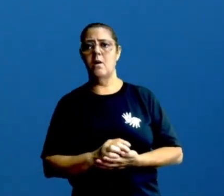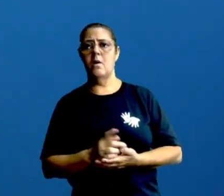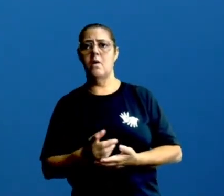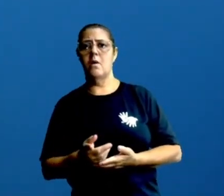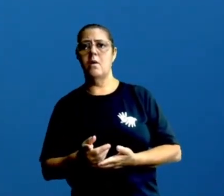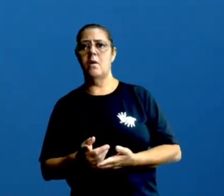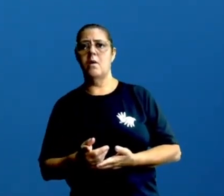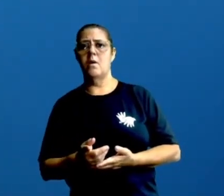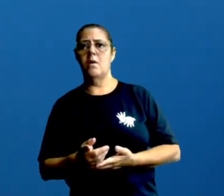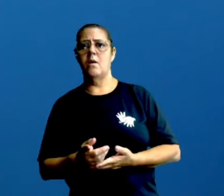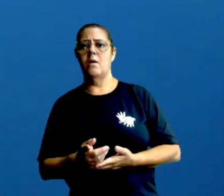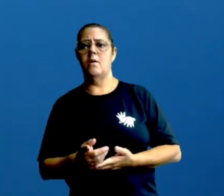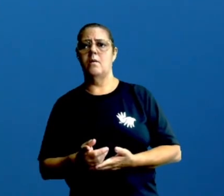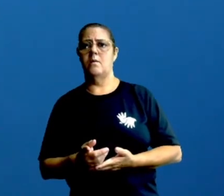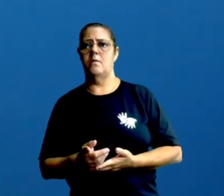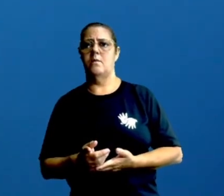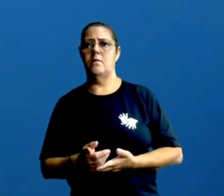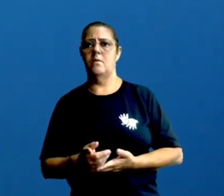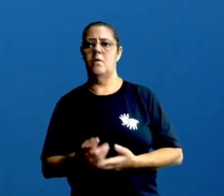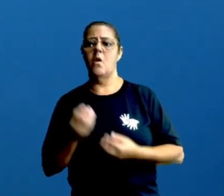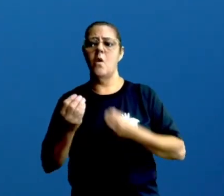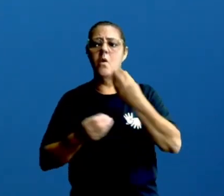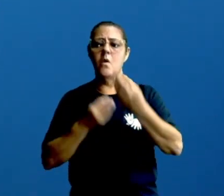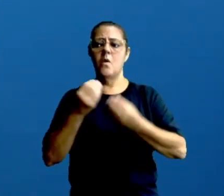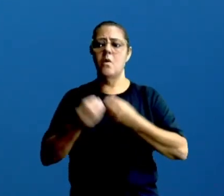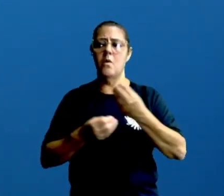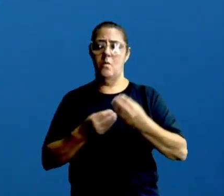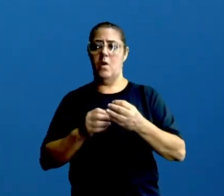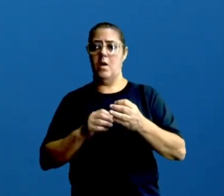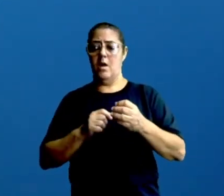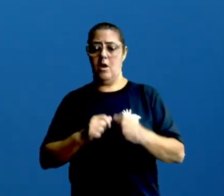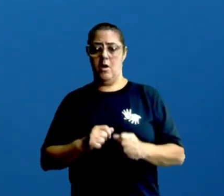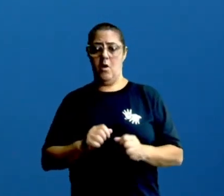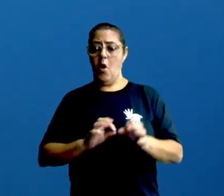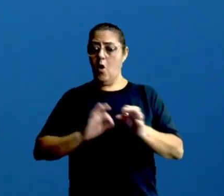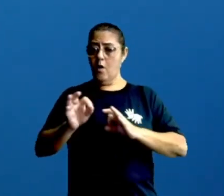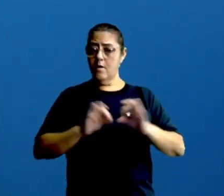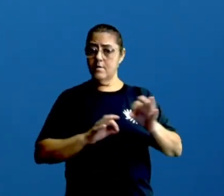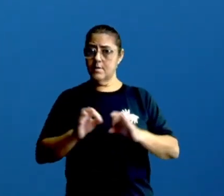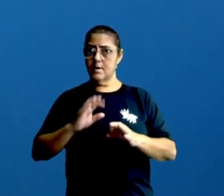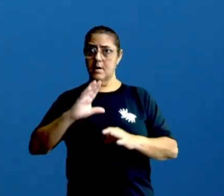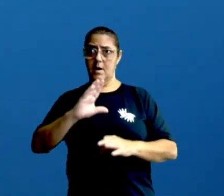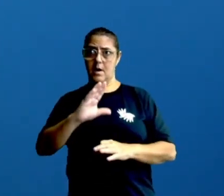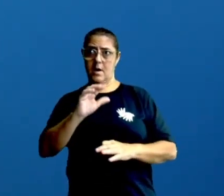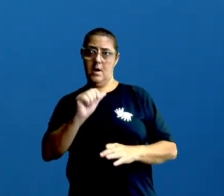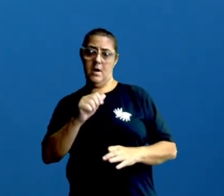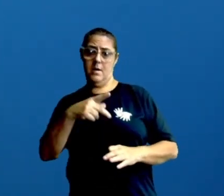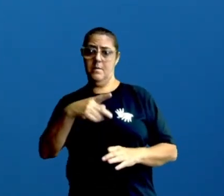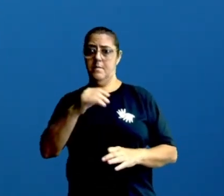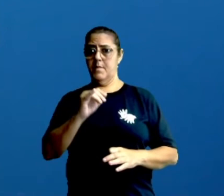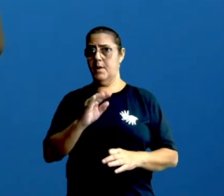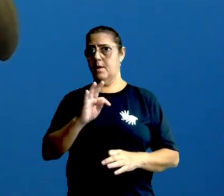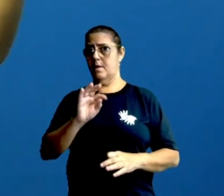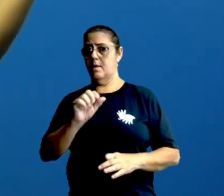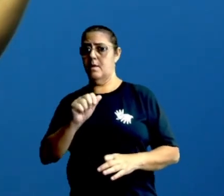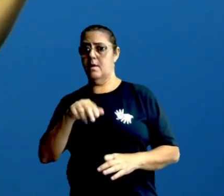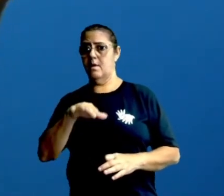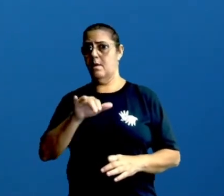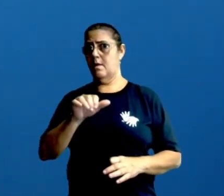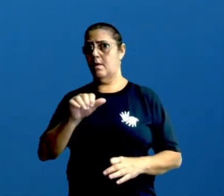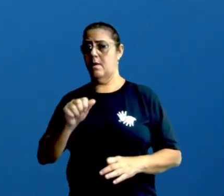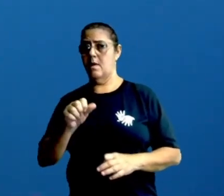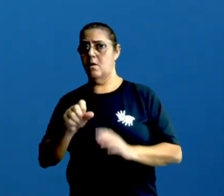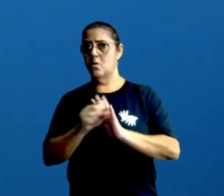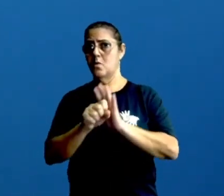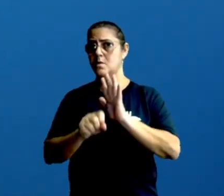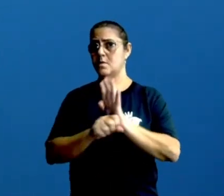questão de como era controlada a capitania pela coroa portuguesa, no início do